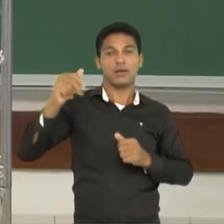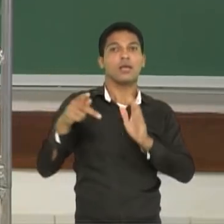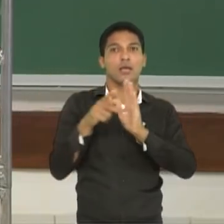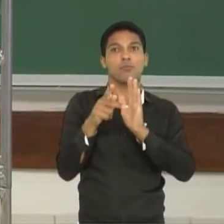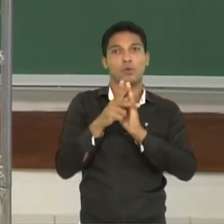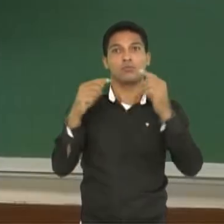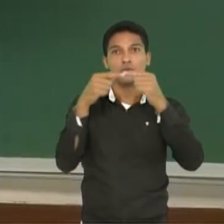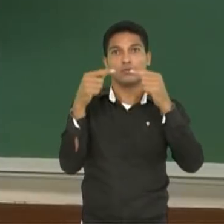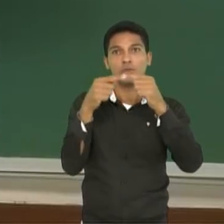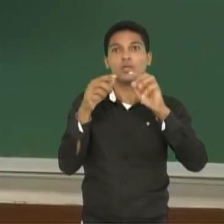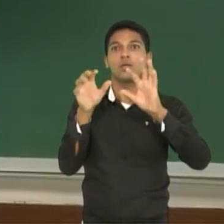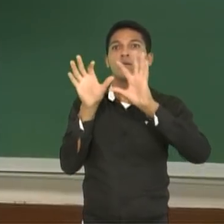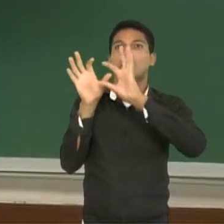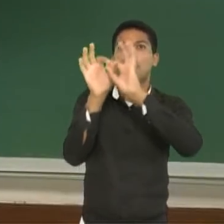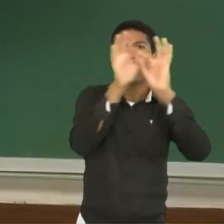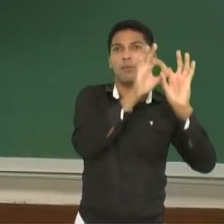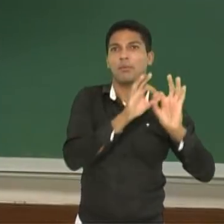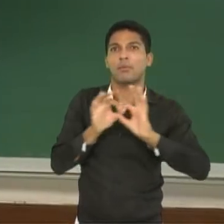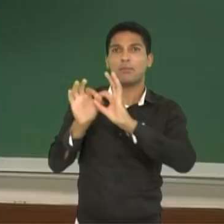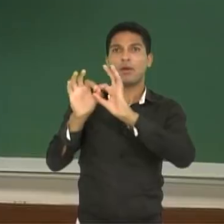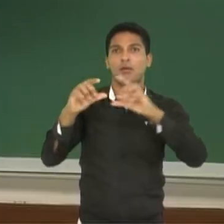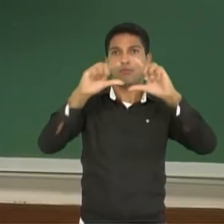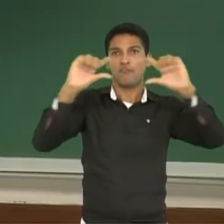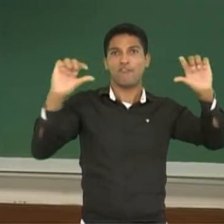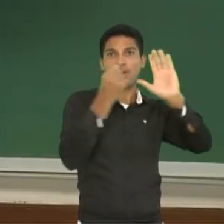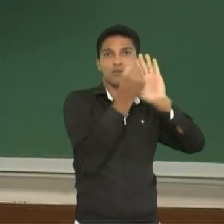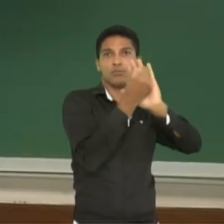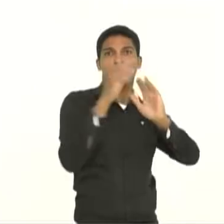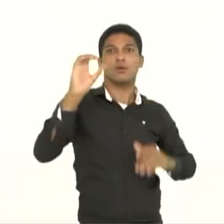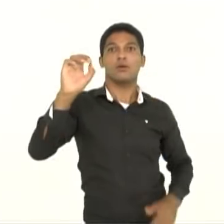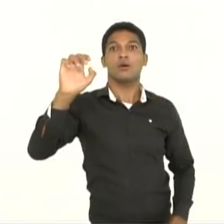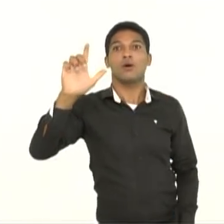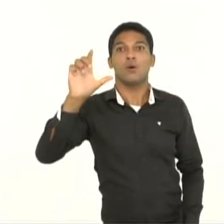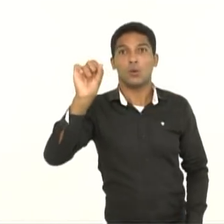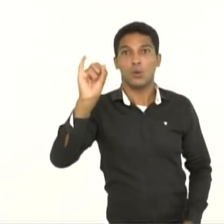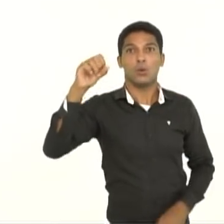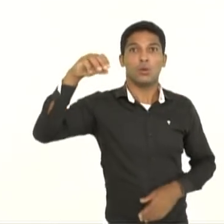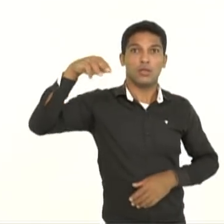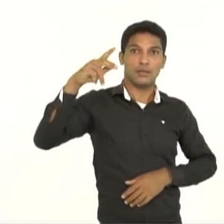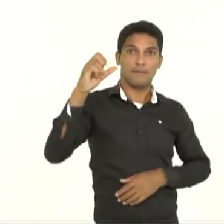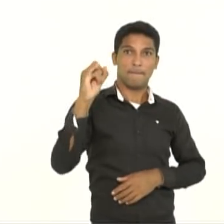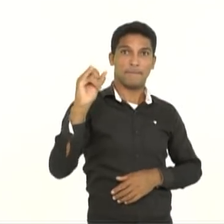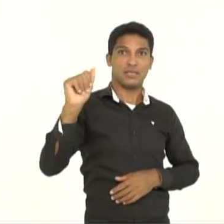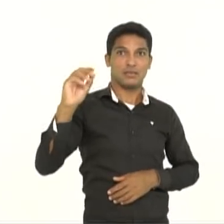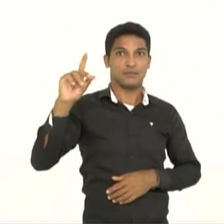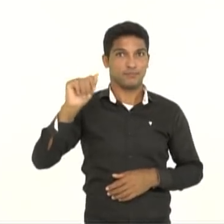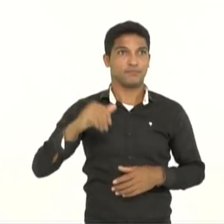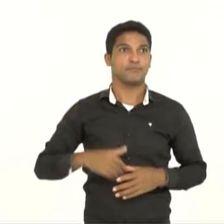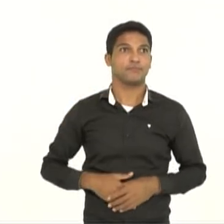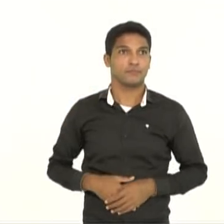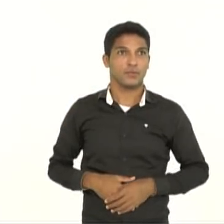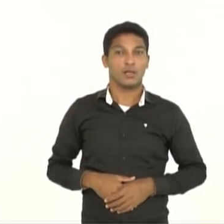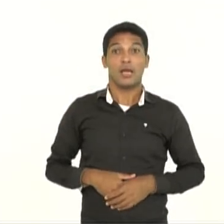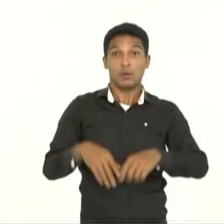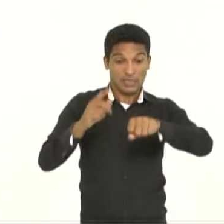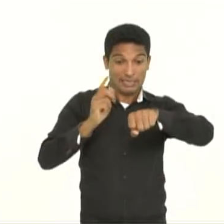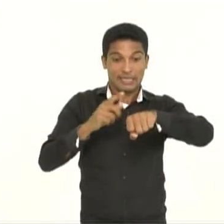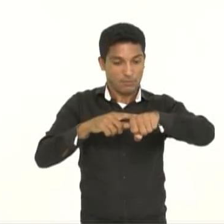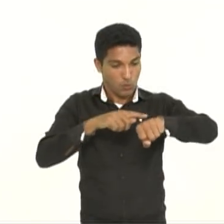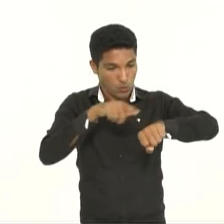tá? O objetivo do competidor, então, é estabelecer uma marca de tempo, de